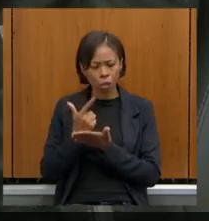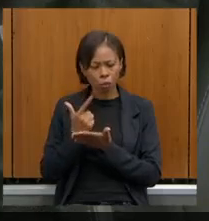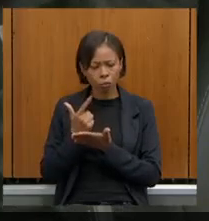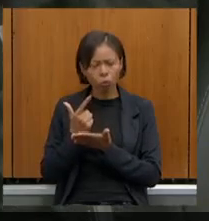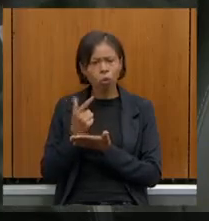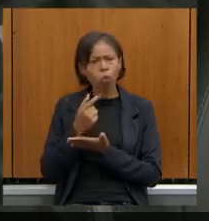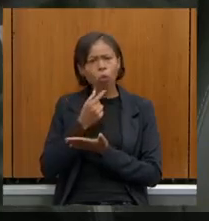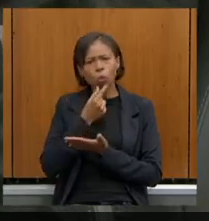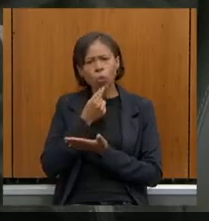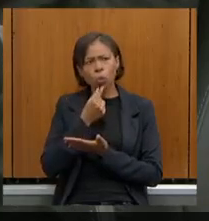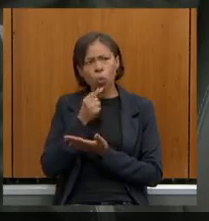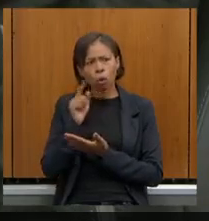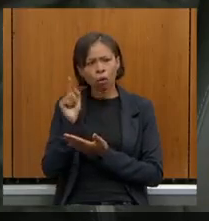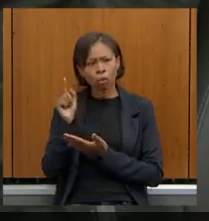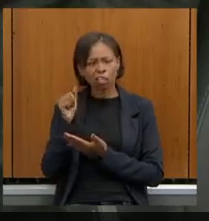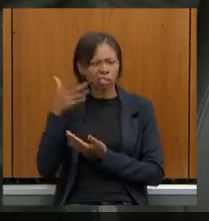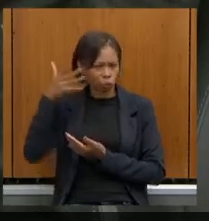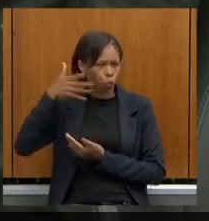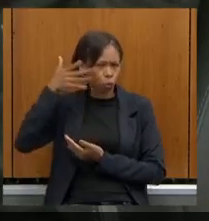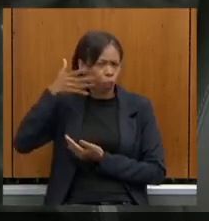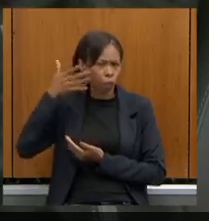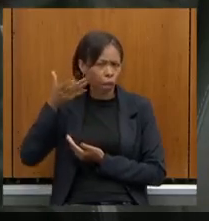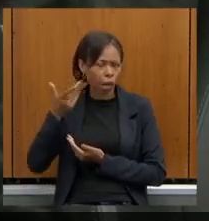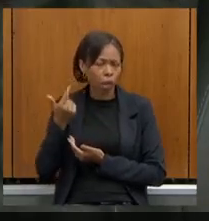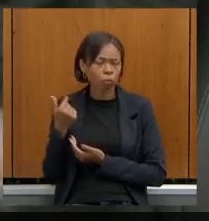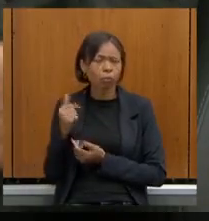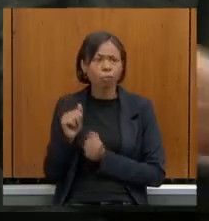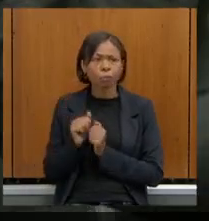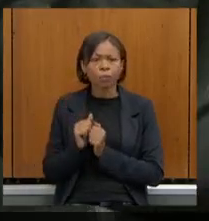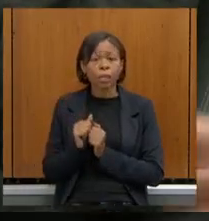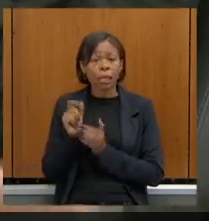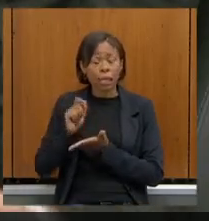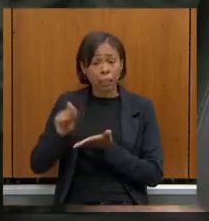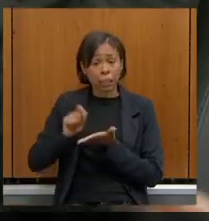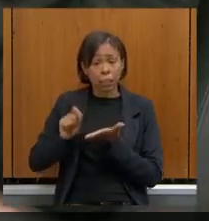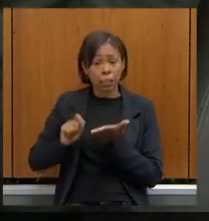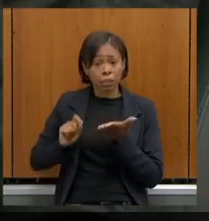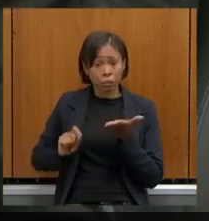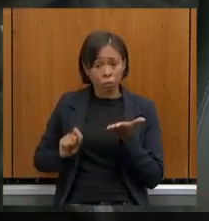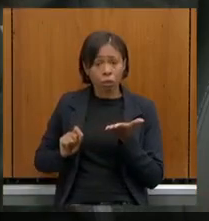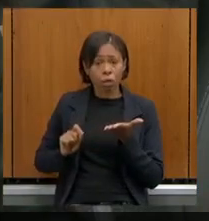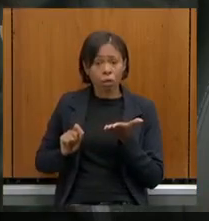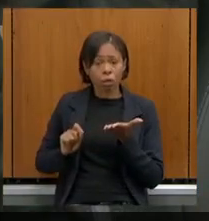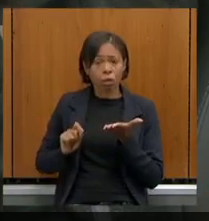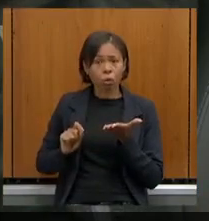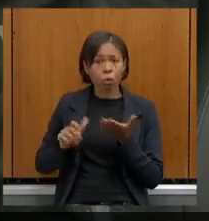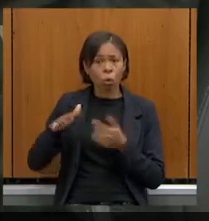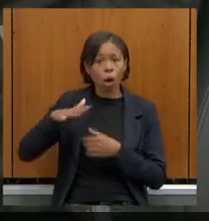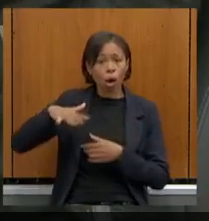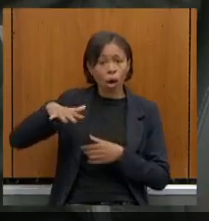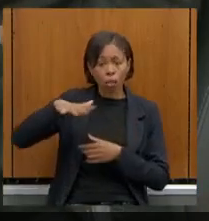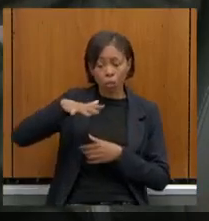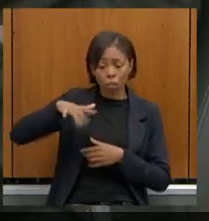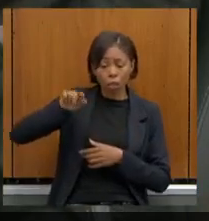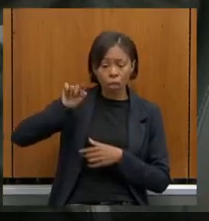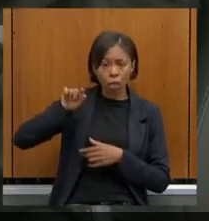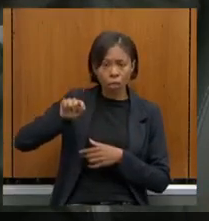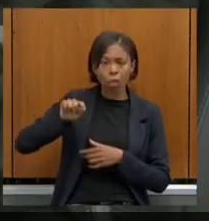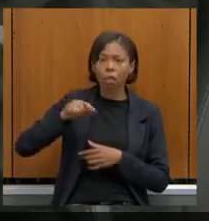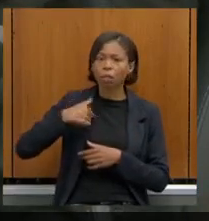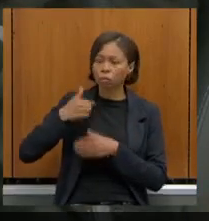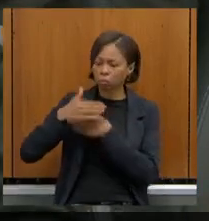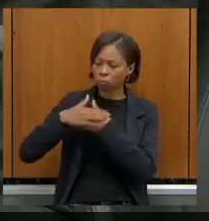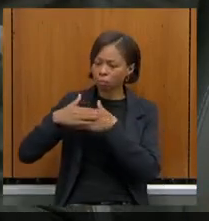preceptor no seminário quando eu passei na Ea de Osses de Luzé aquela região tem um carinho muito grande e